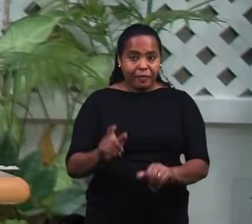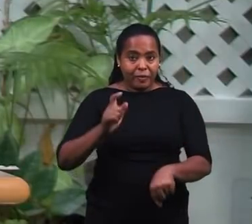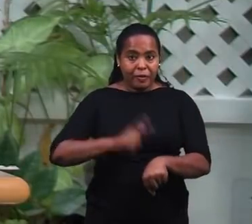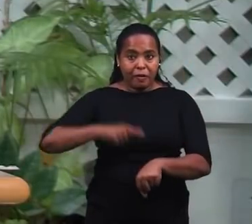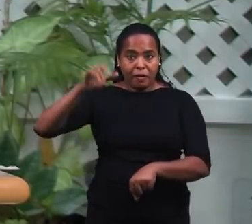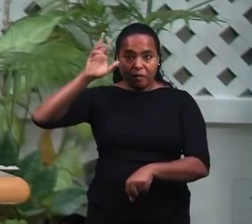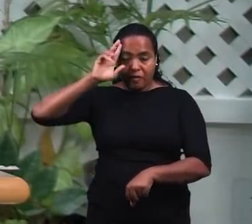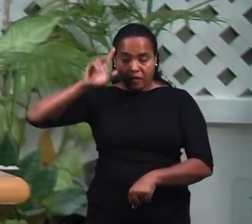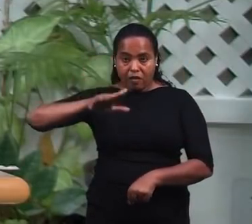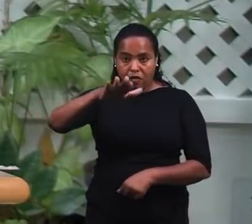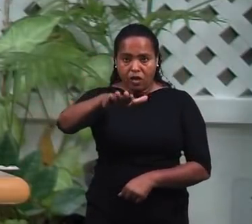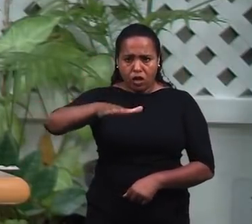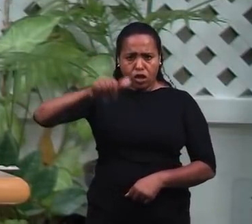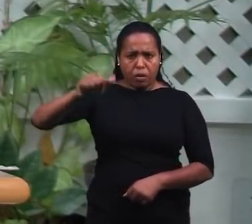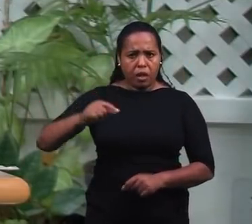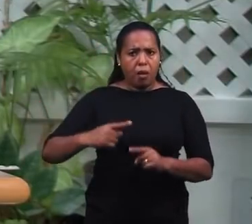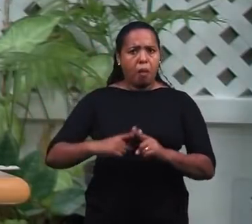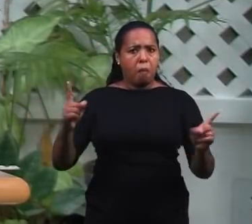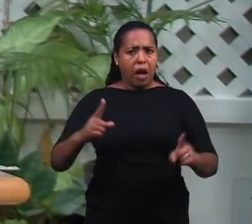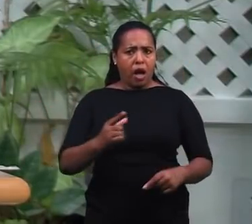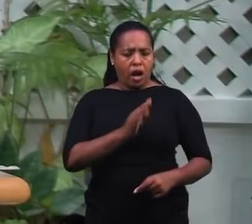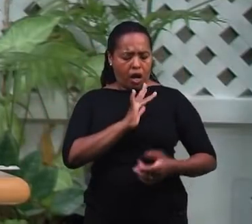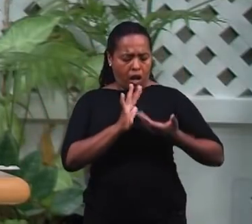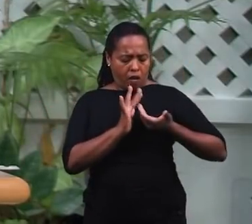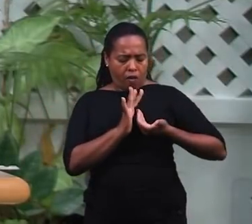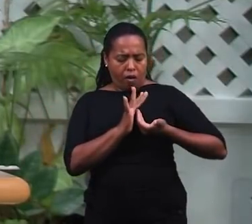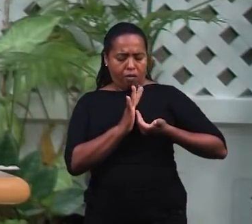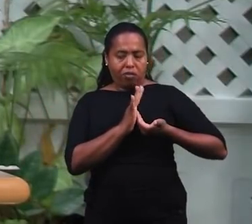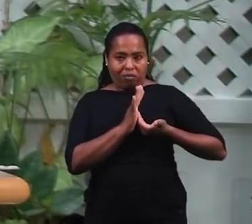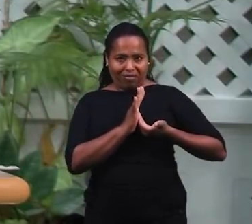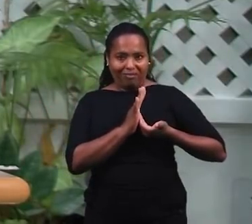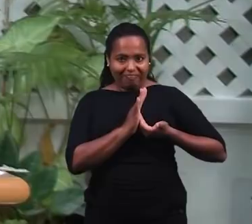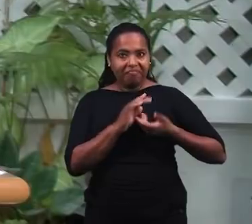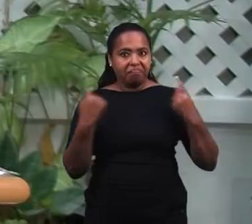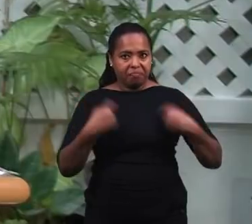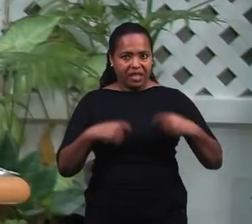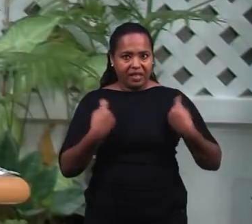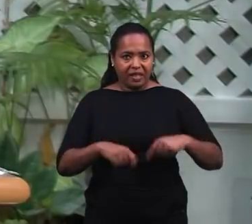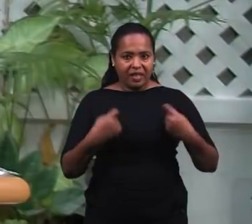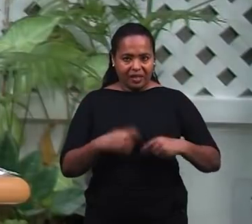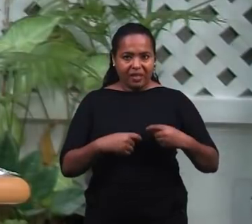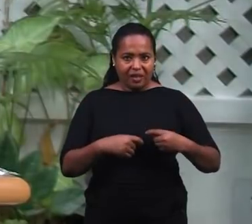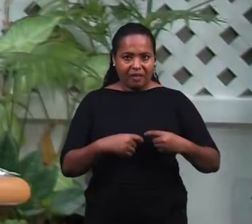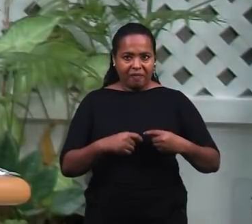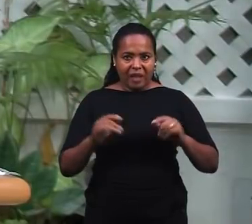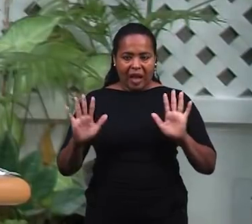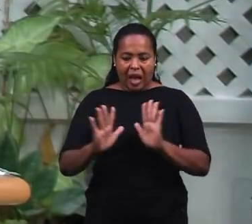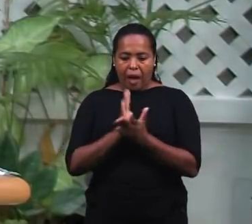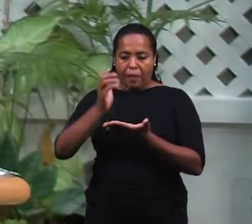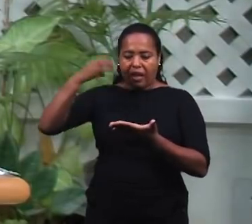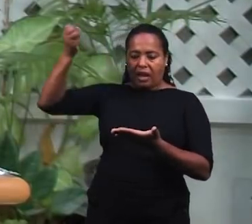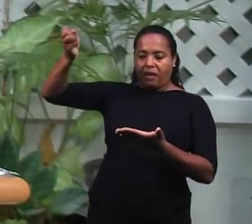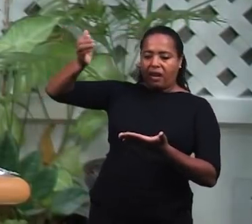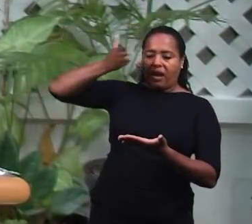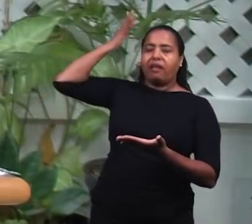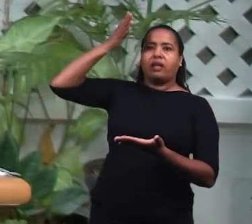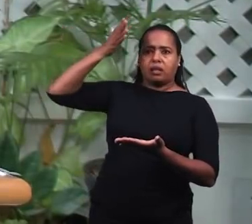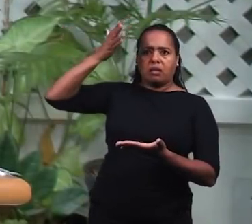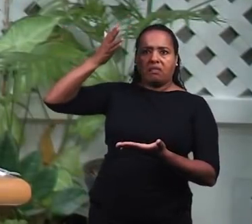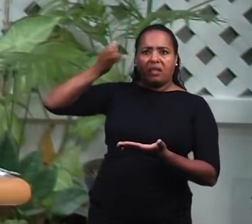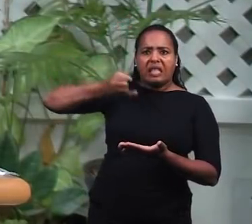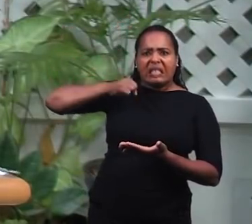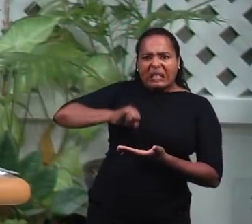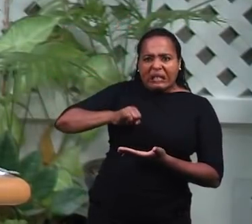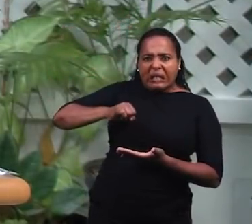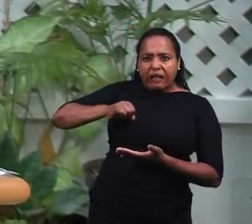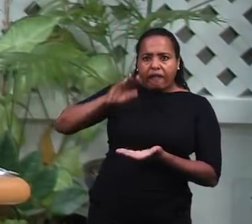em ser chamado, mas suas candeias têm que estar acesas. A palavra revelada nessa hora. Sem